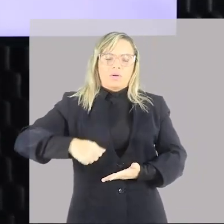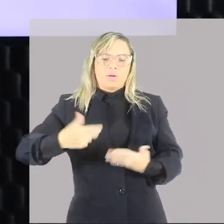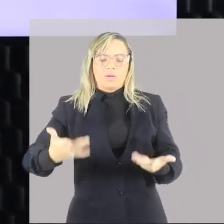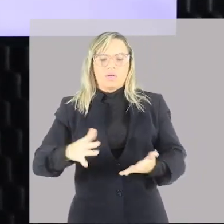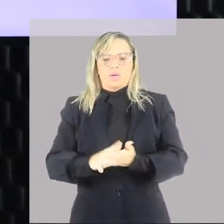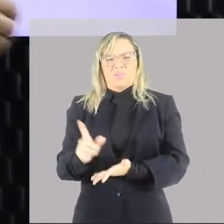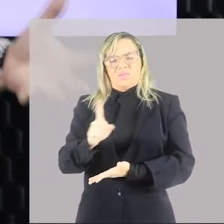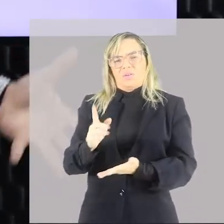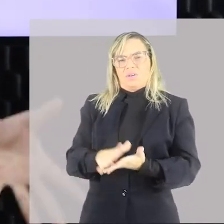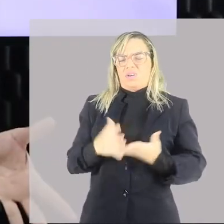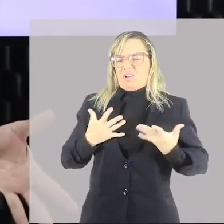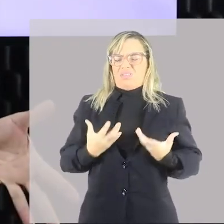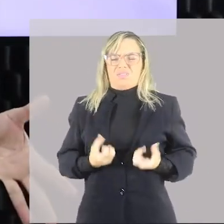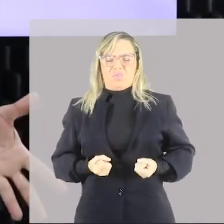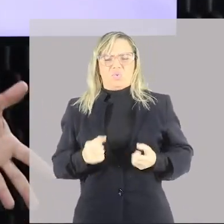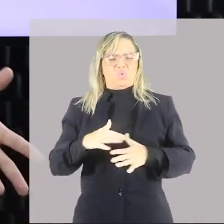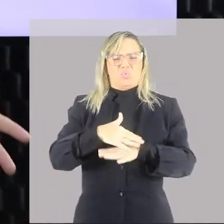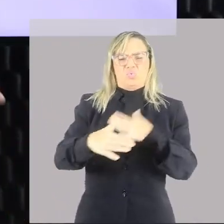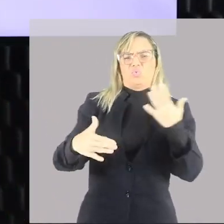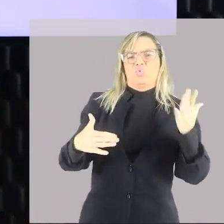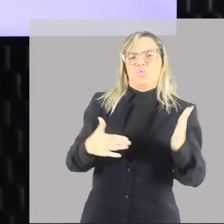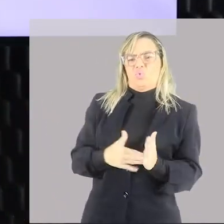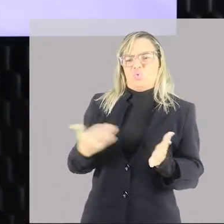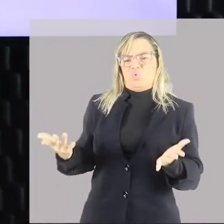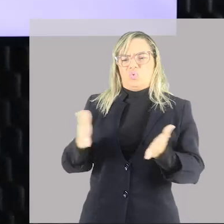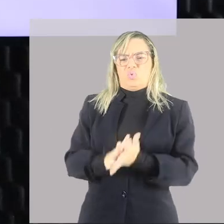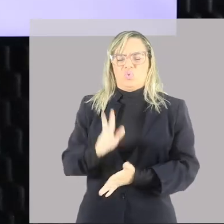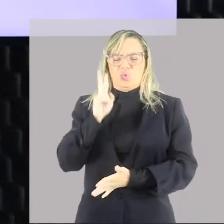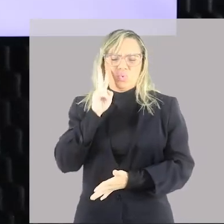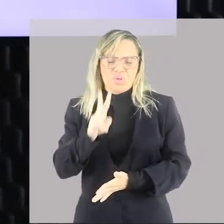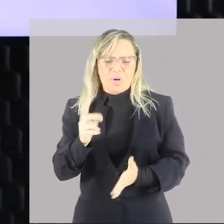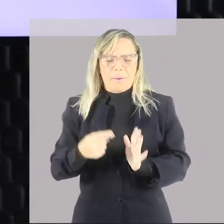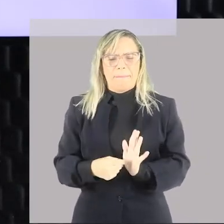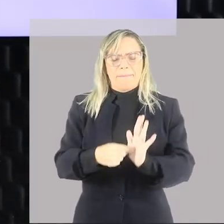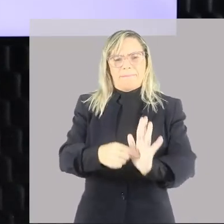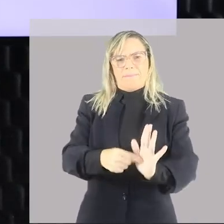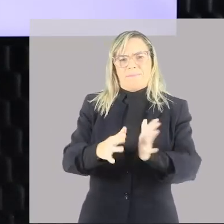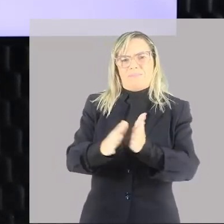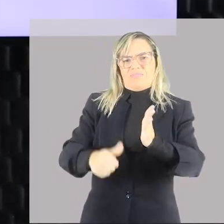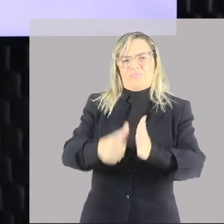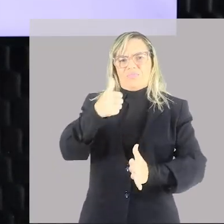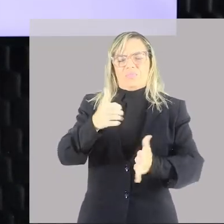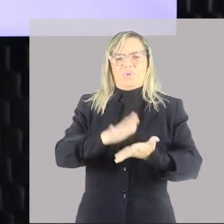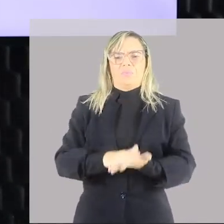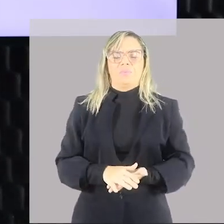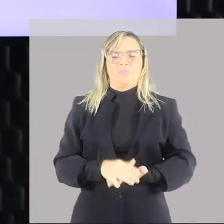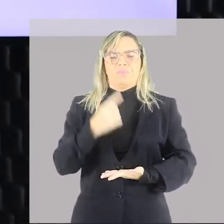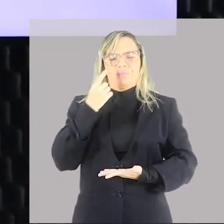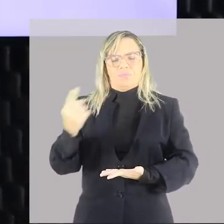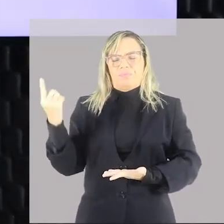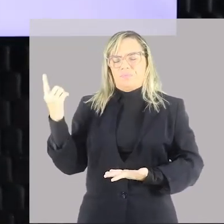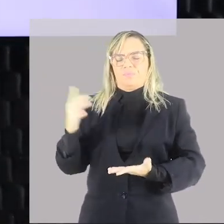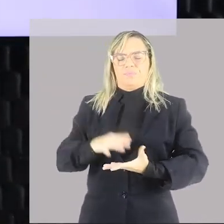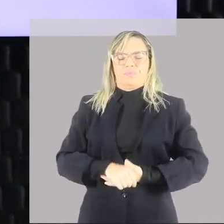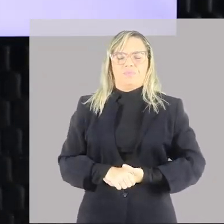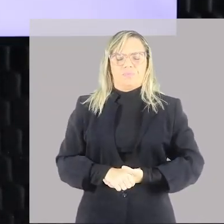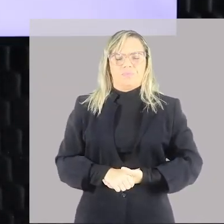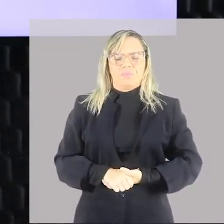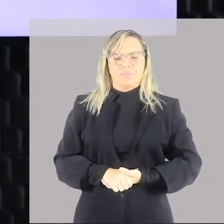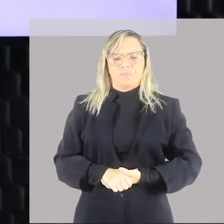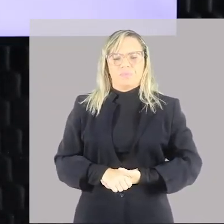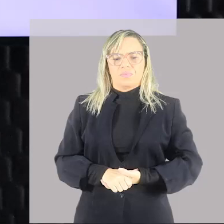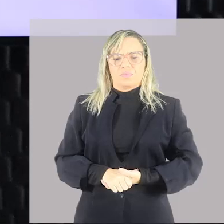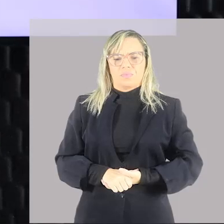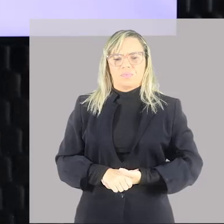você não se conformar com aquilo que está sendo mostrado em primeira mão, à primeira vista.